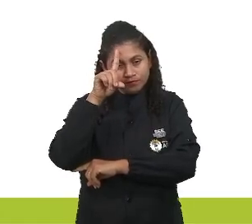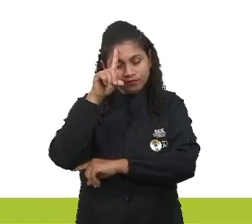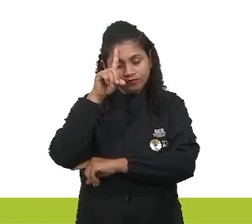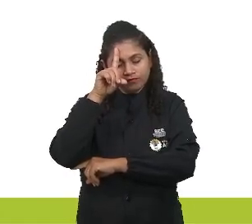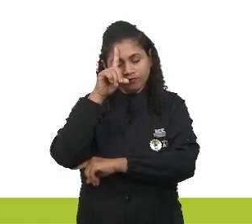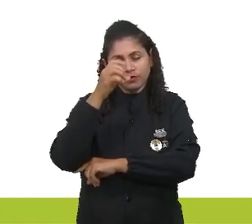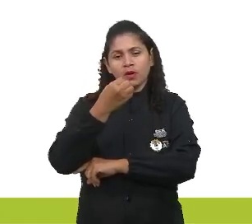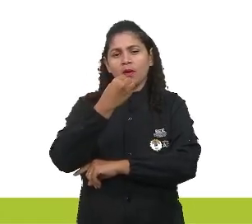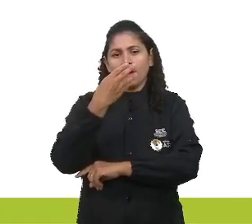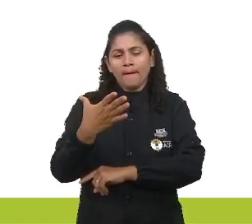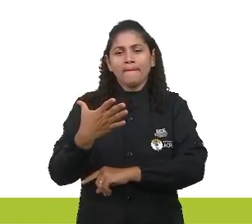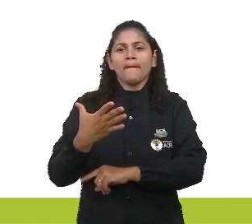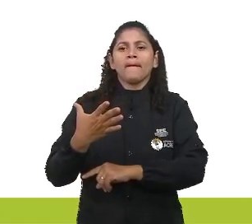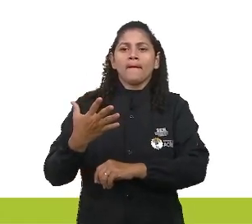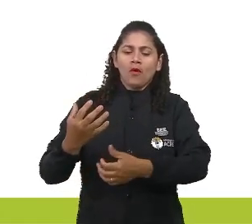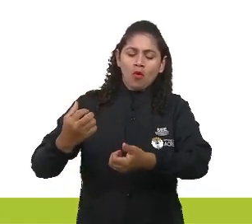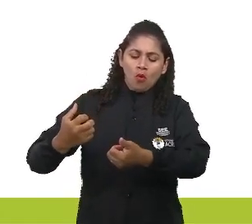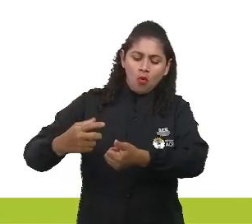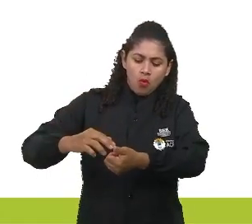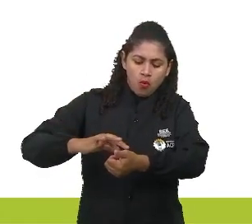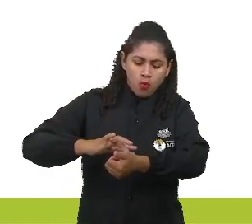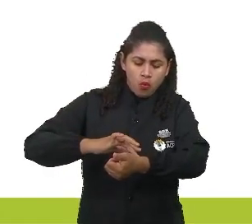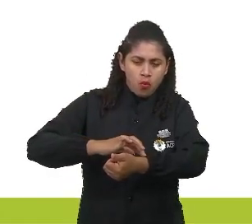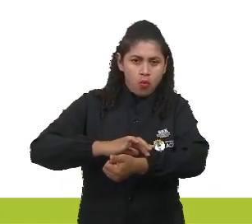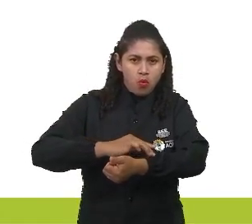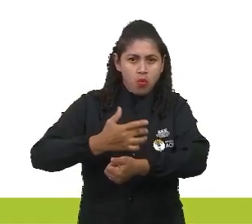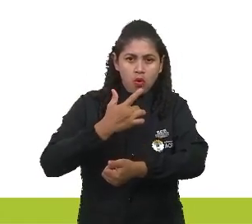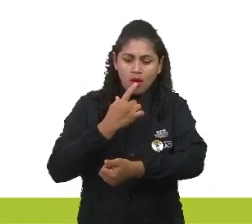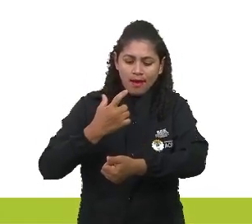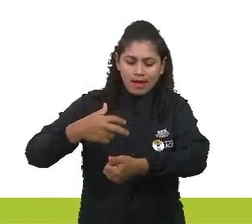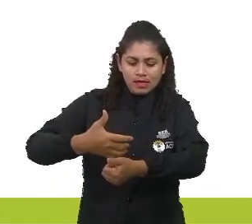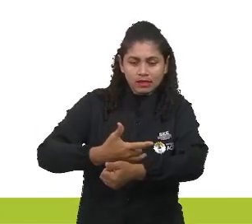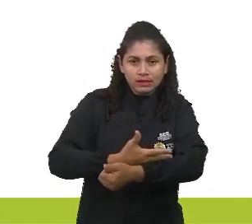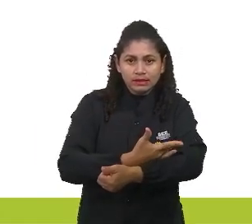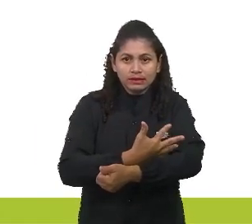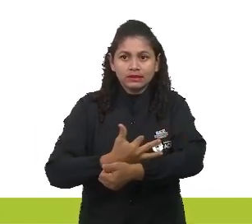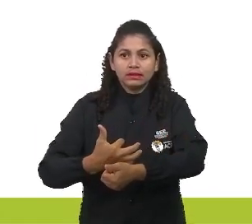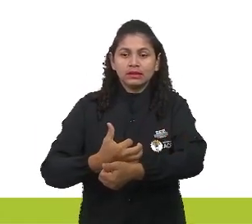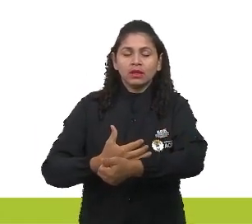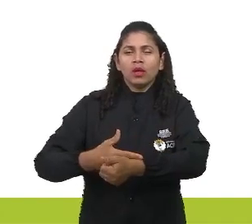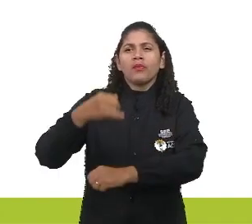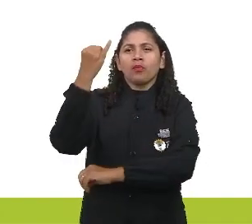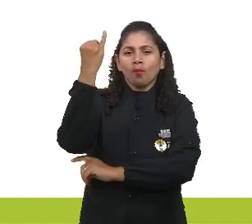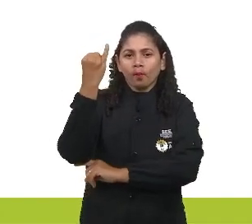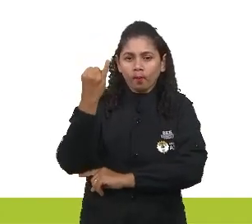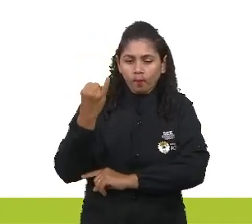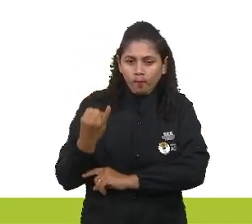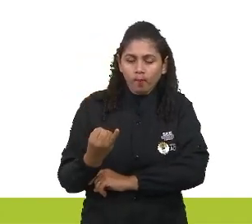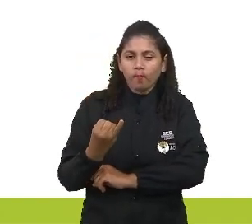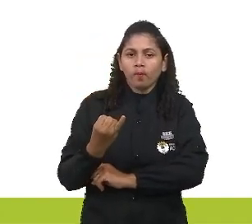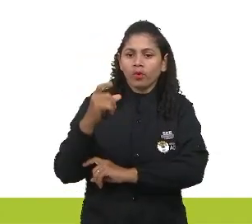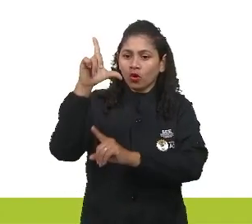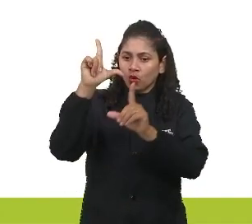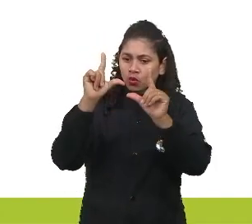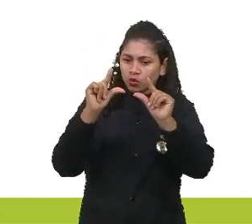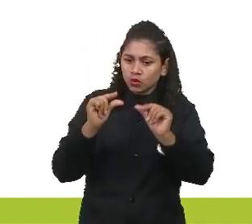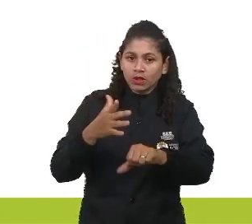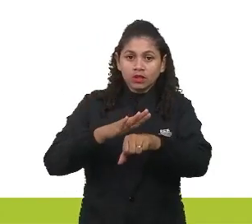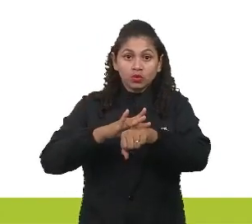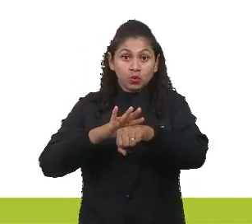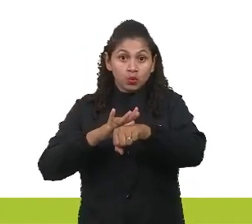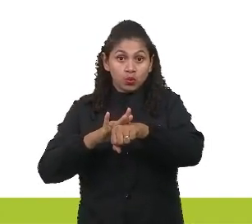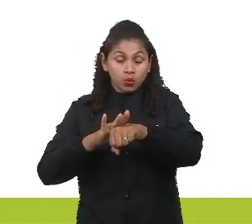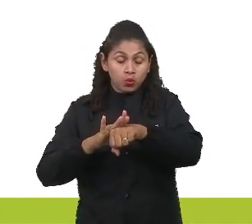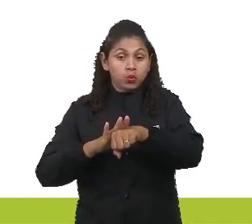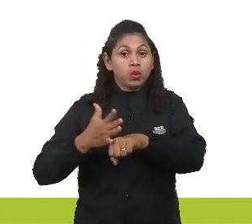a circulação sanguínea, fortalecer o sistema imunológico, ajuda a emagrecer, diminui o risco de doenças cardiovasculares, fortalece